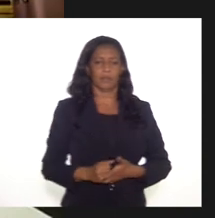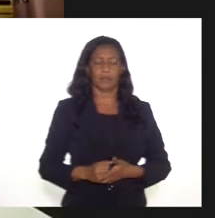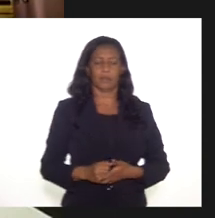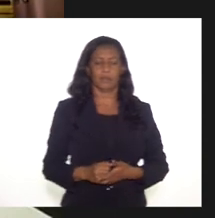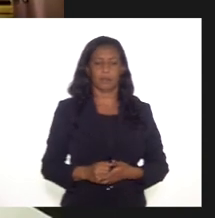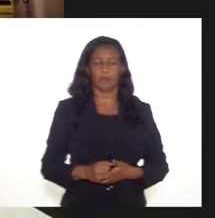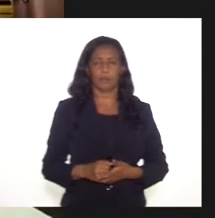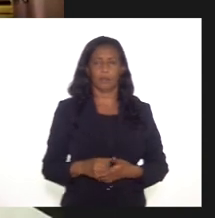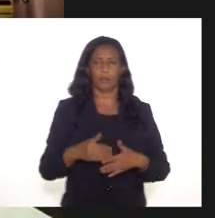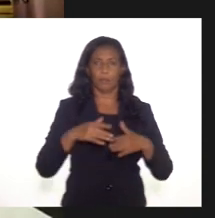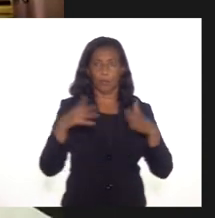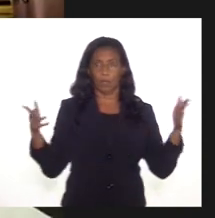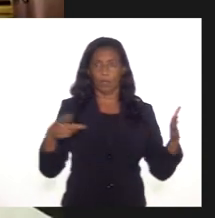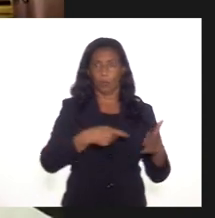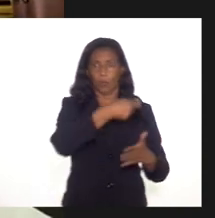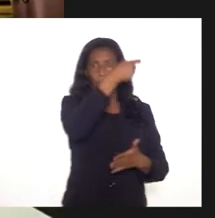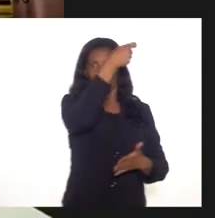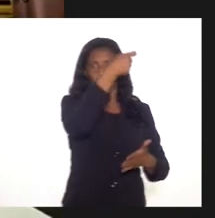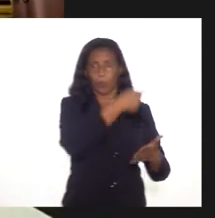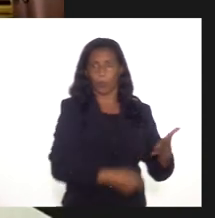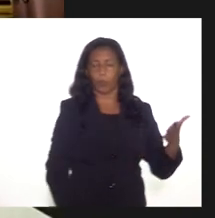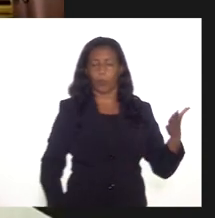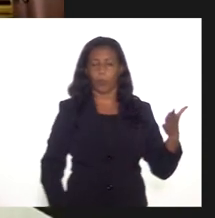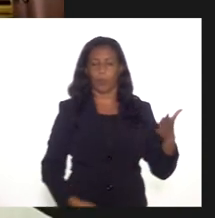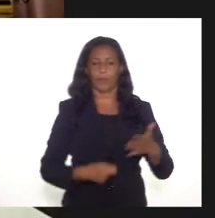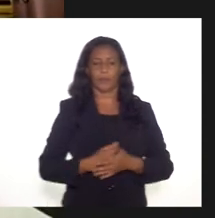essa lista de